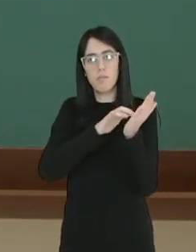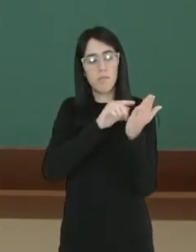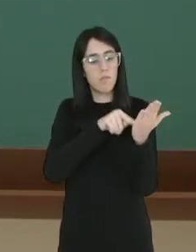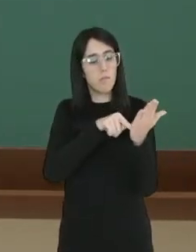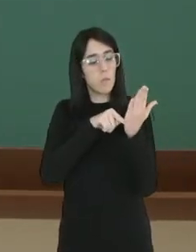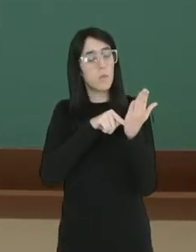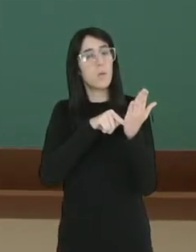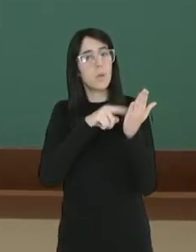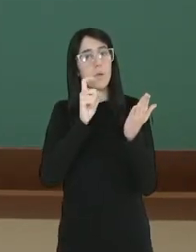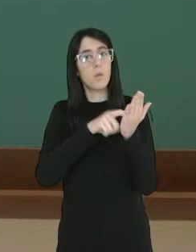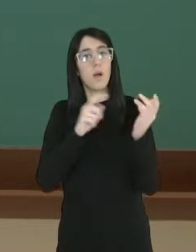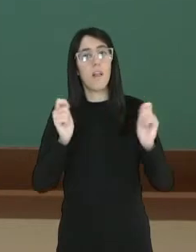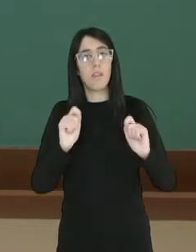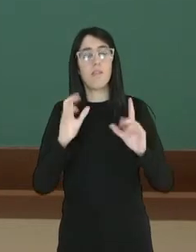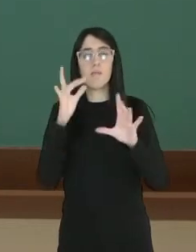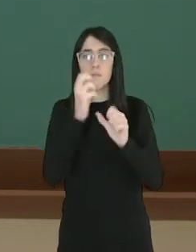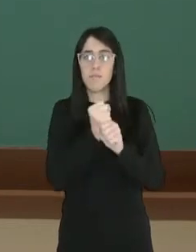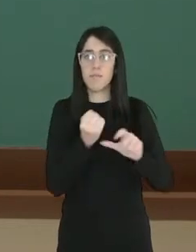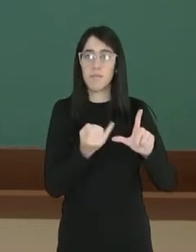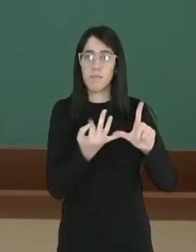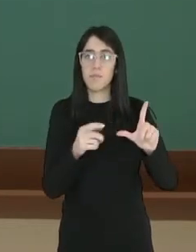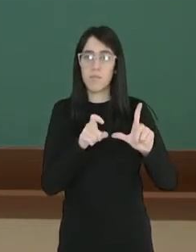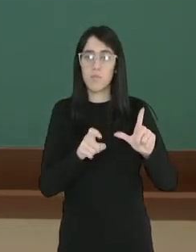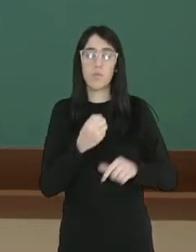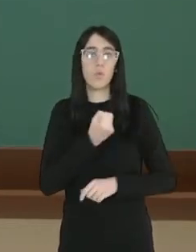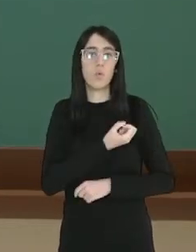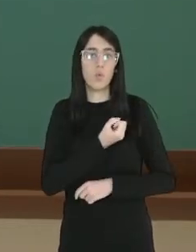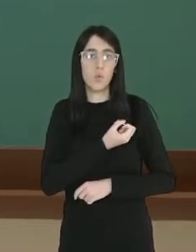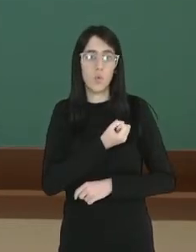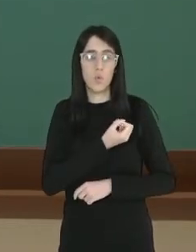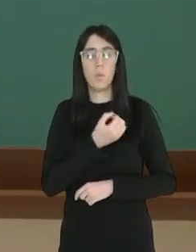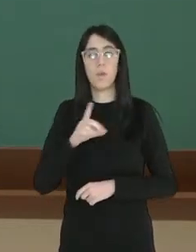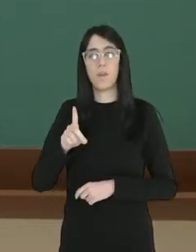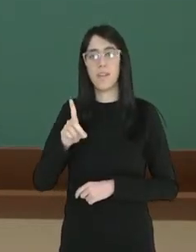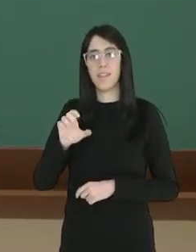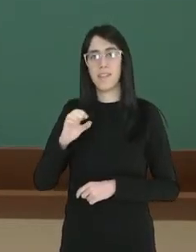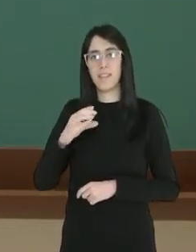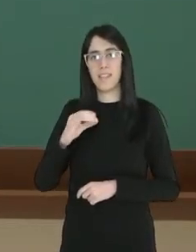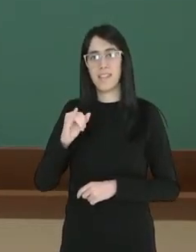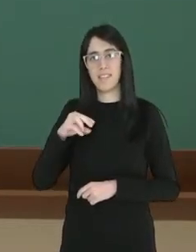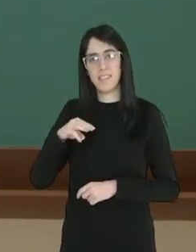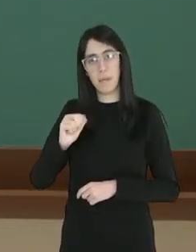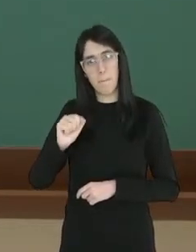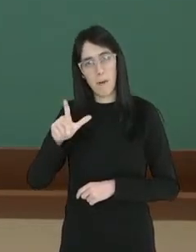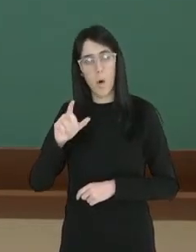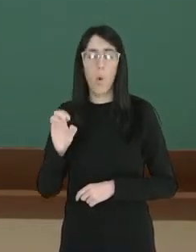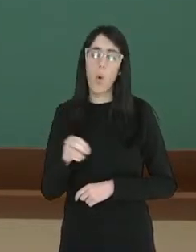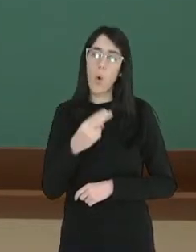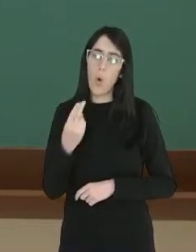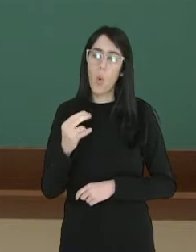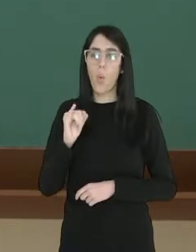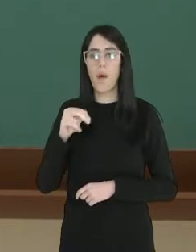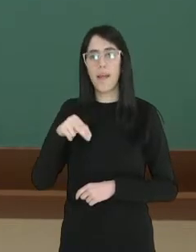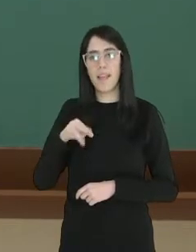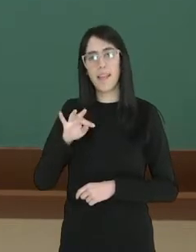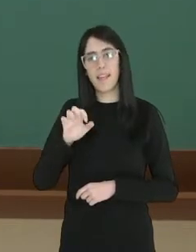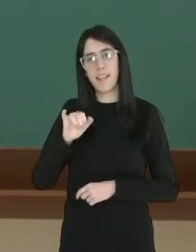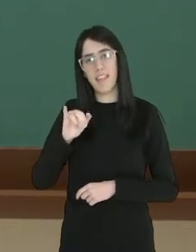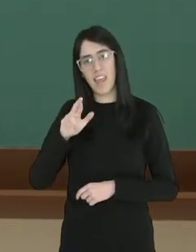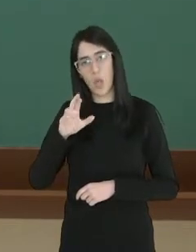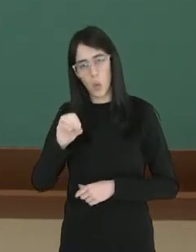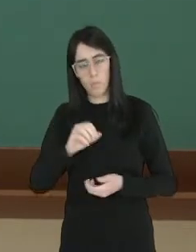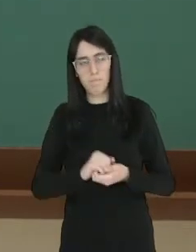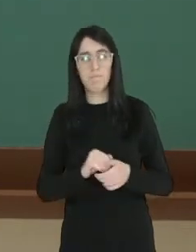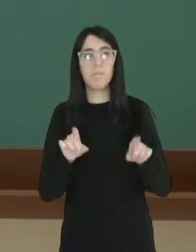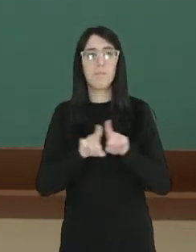o logaritmo decimal de um número n, inteiro ou decimal. Tecla 10 elevado na